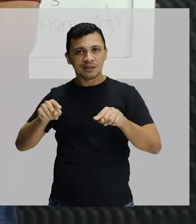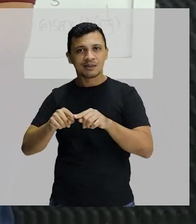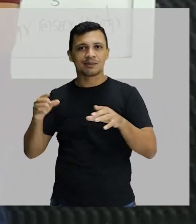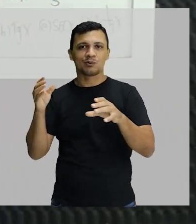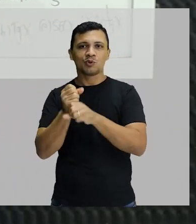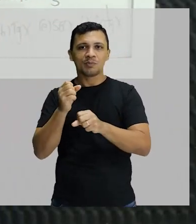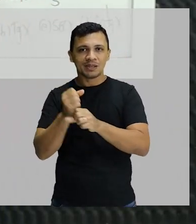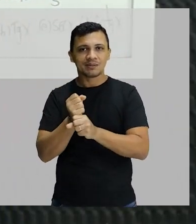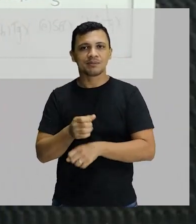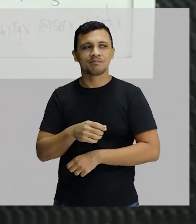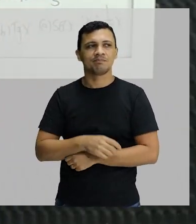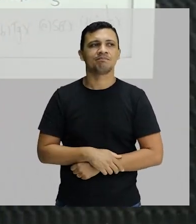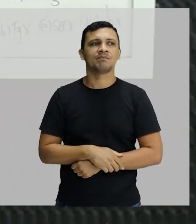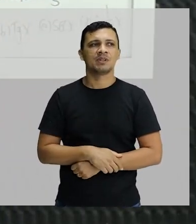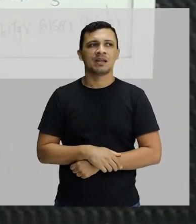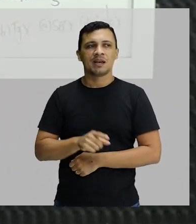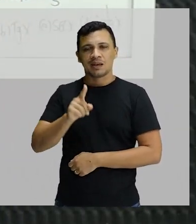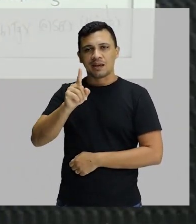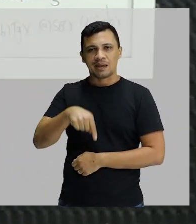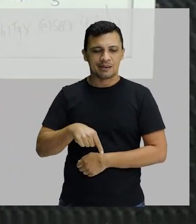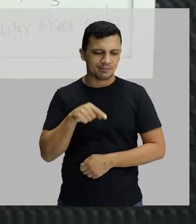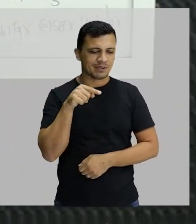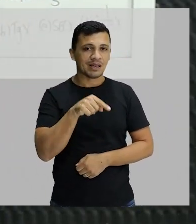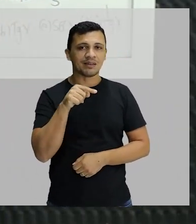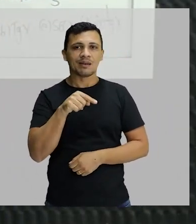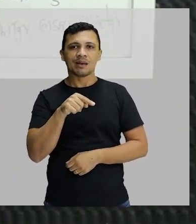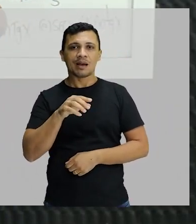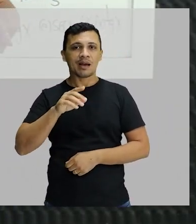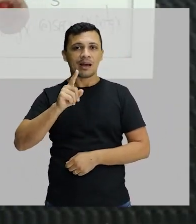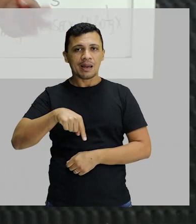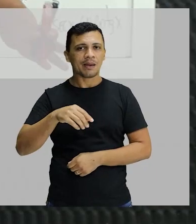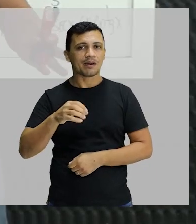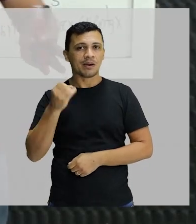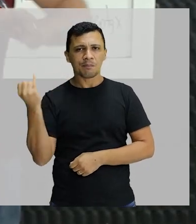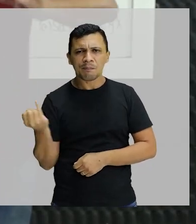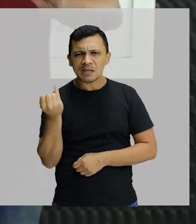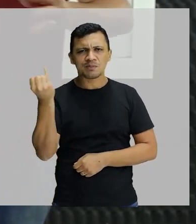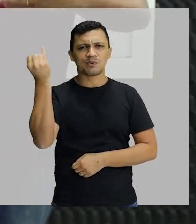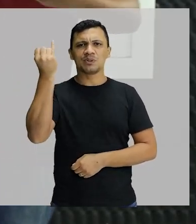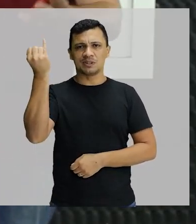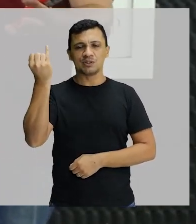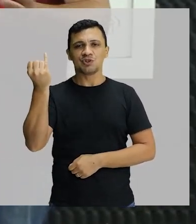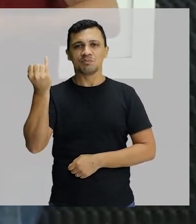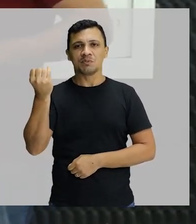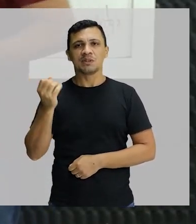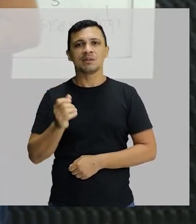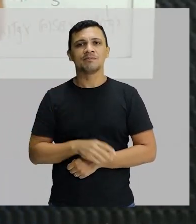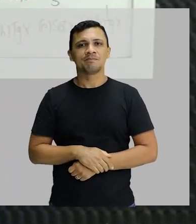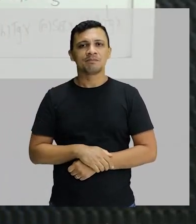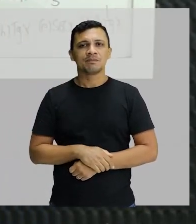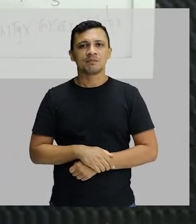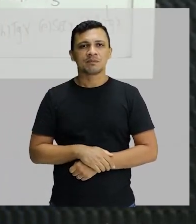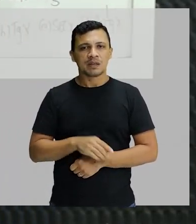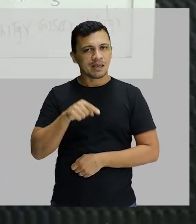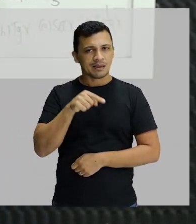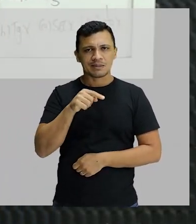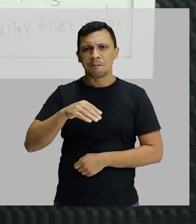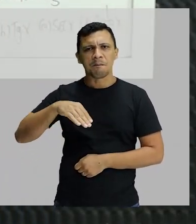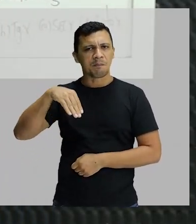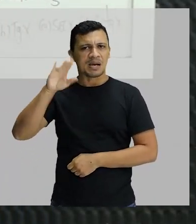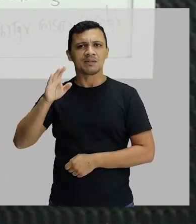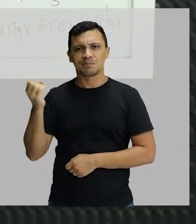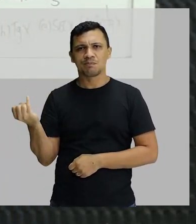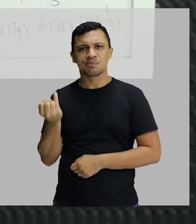trigonométricas. Você tem essa relação que é a relação fundamental, ela de fato ela é importante, né? Mais importante do que a